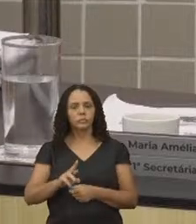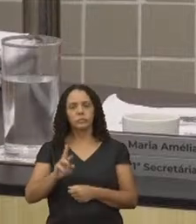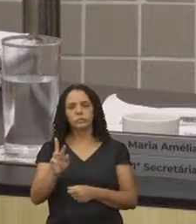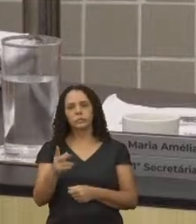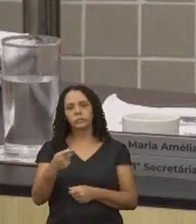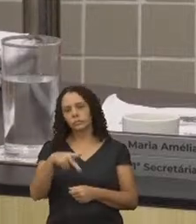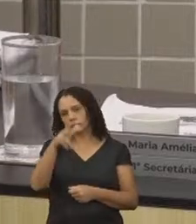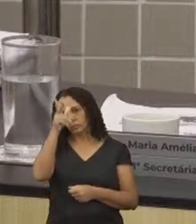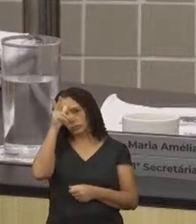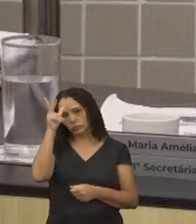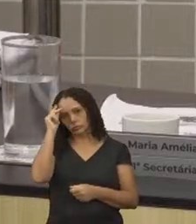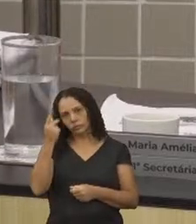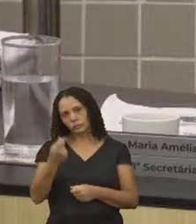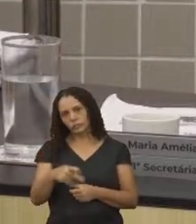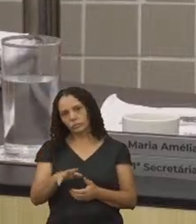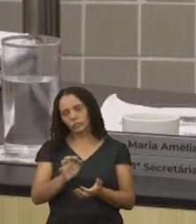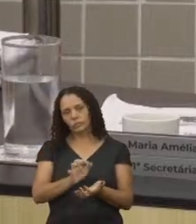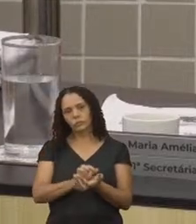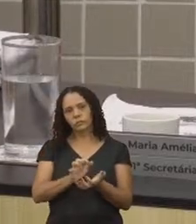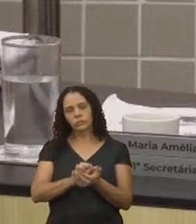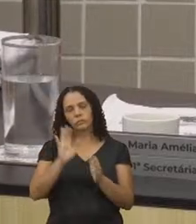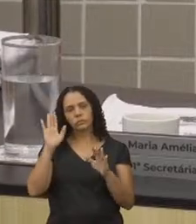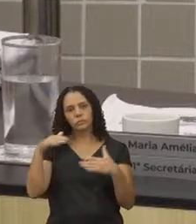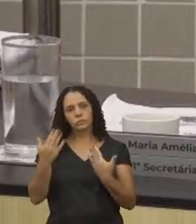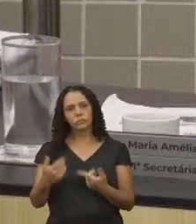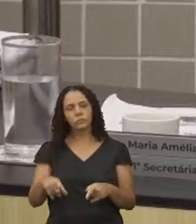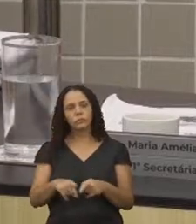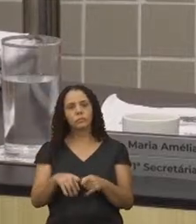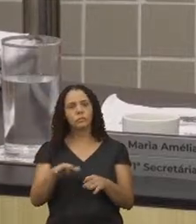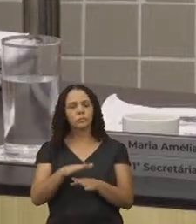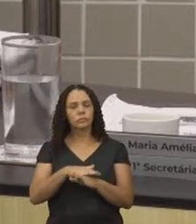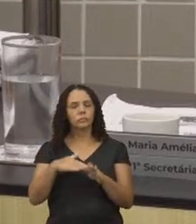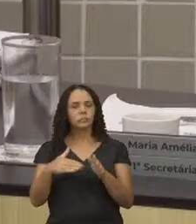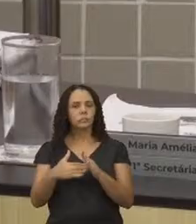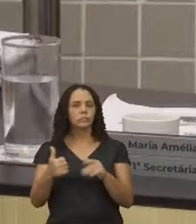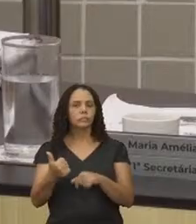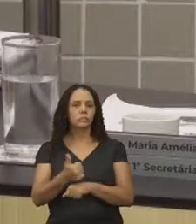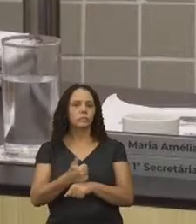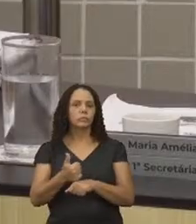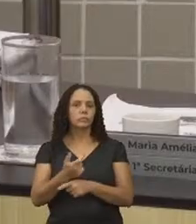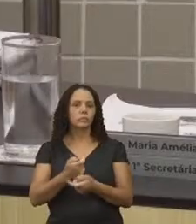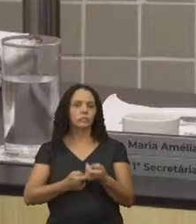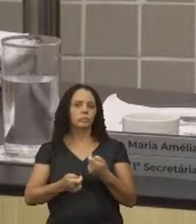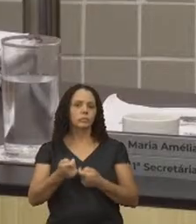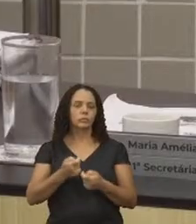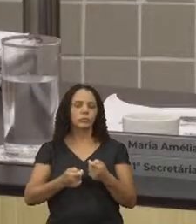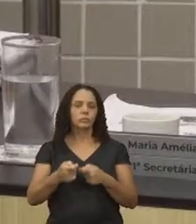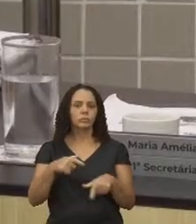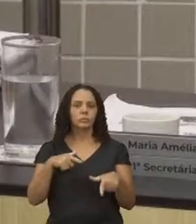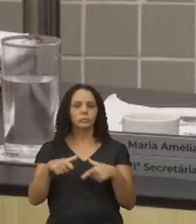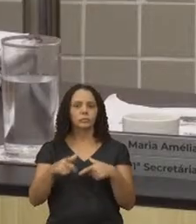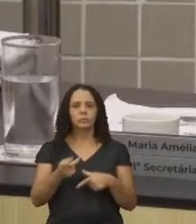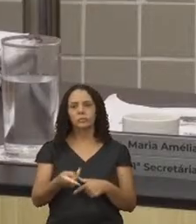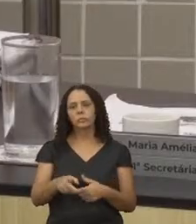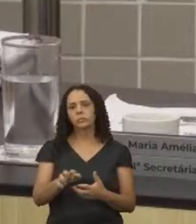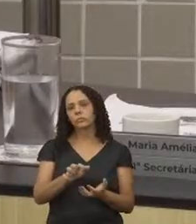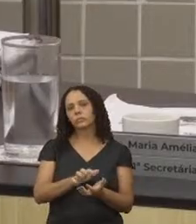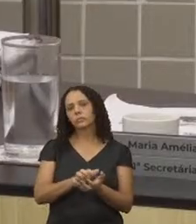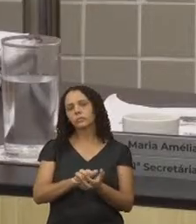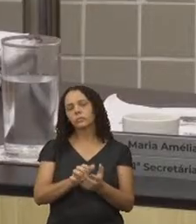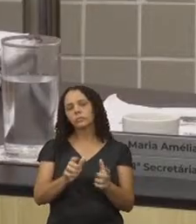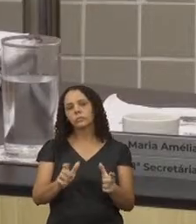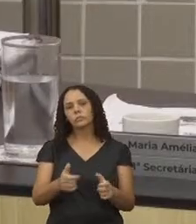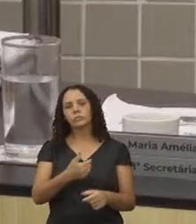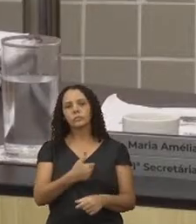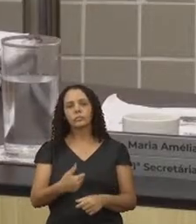da Prefeitura de Jacareí, estendendo homenagem a todos os demais profissionais de administração que atuam em Jacareí nos setores público